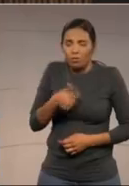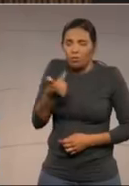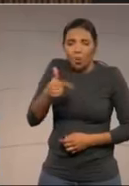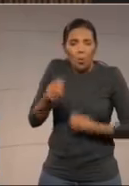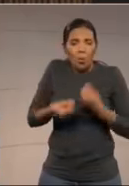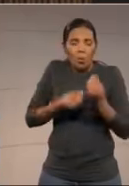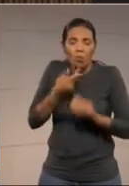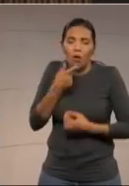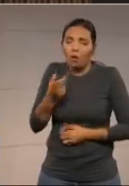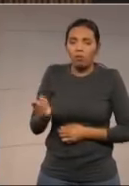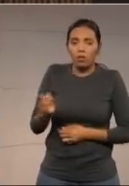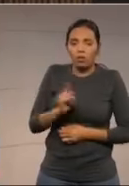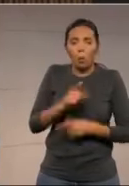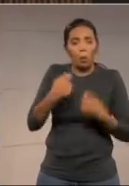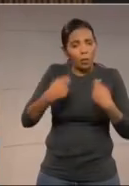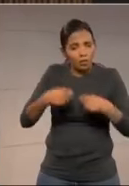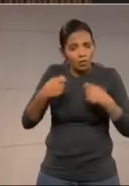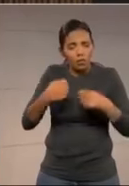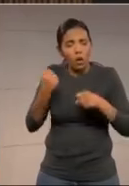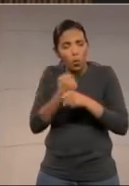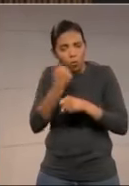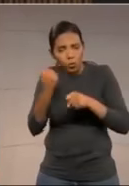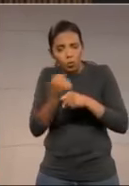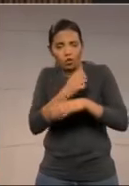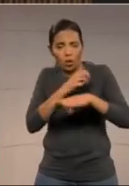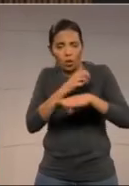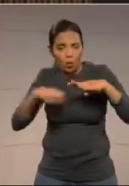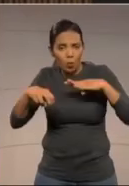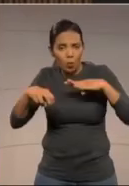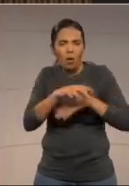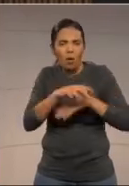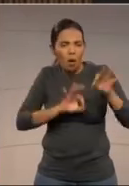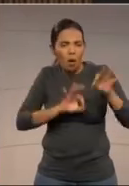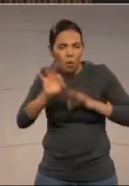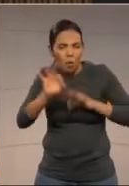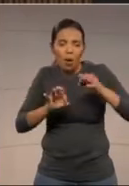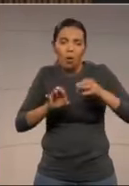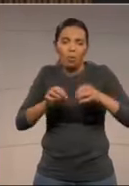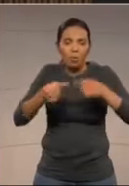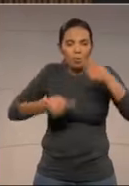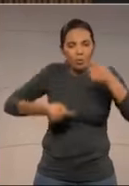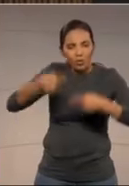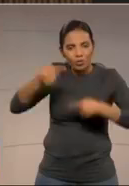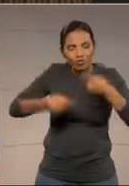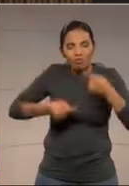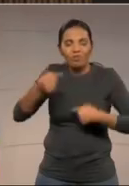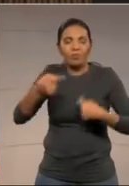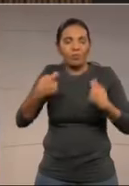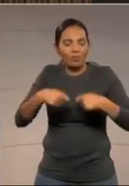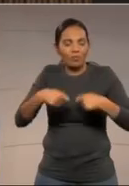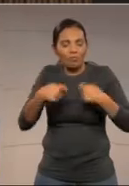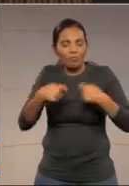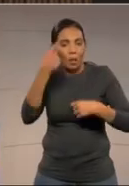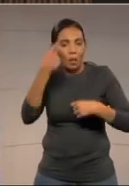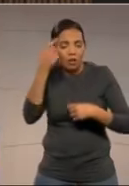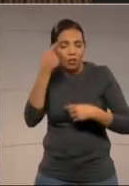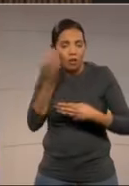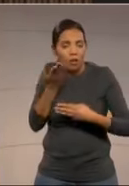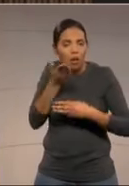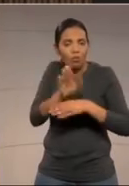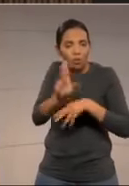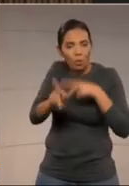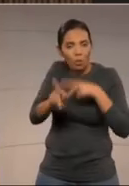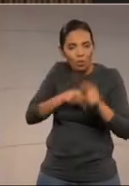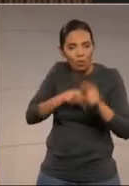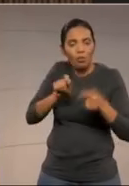execução, fiscalização e monitoramento das políticas públicas. Os conselhos de políticas públicas são